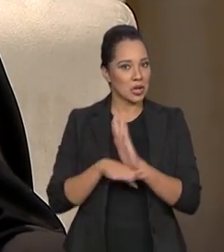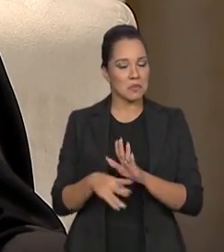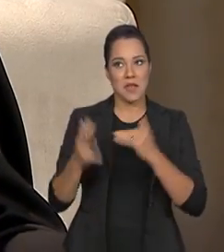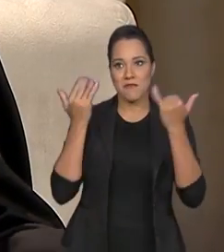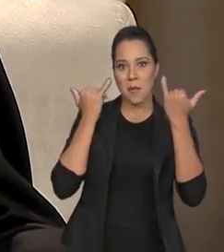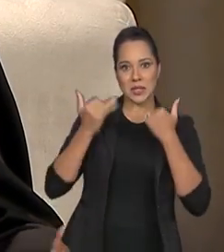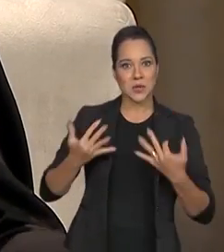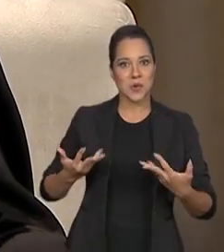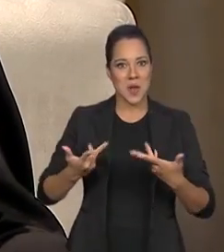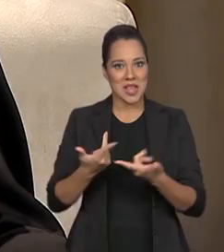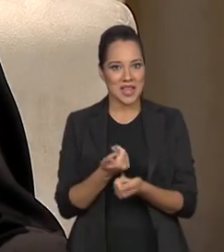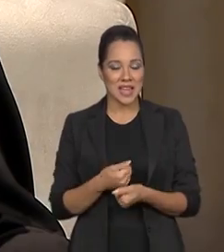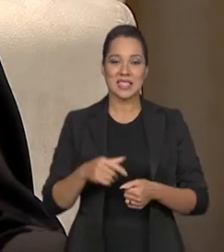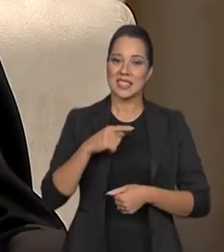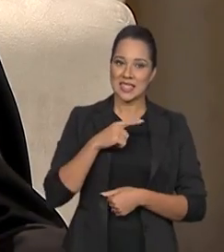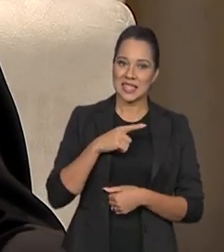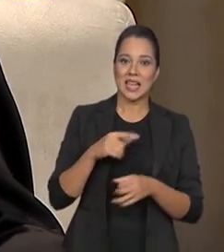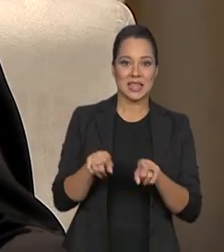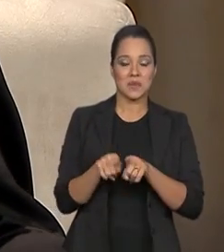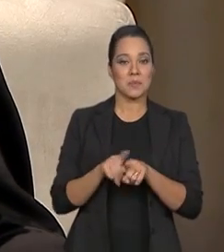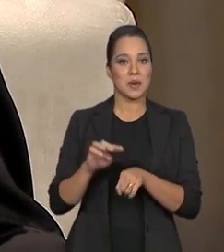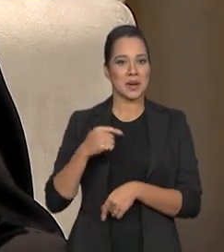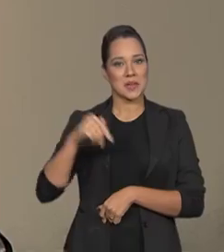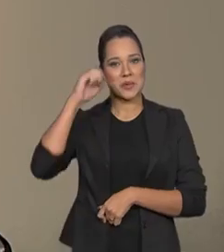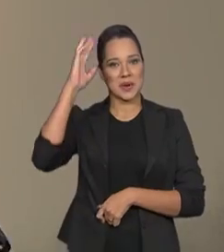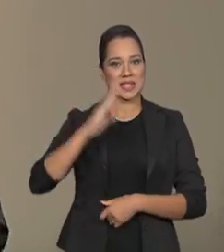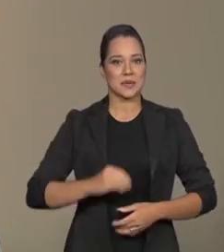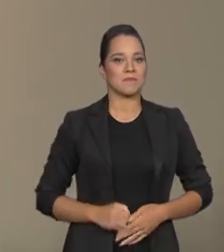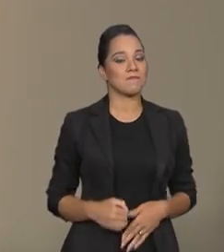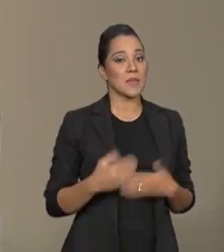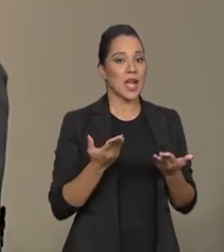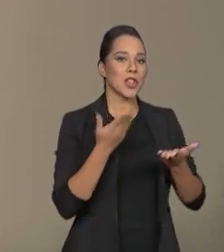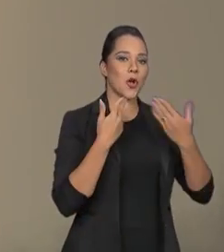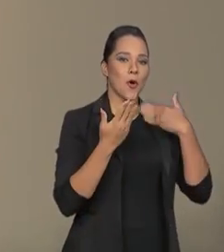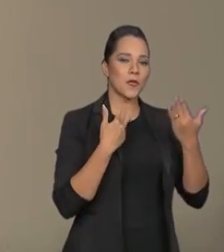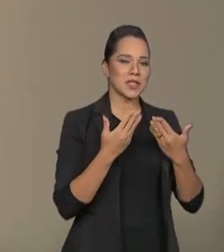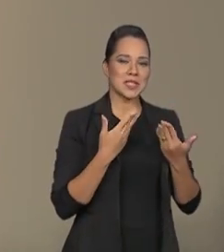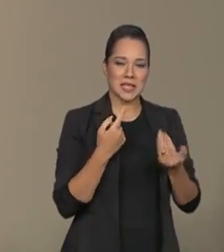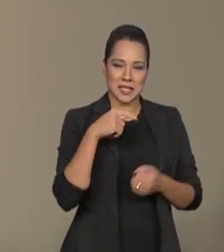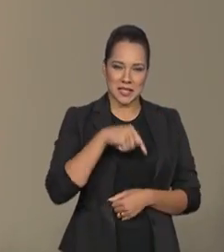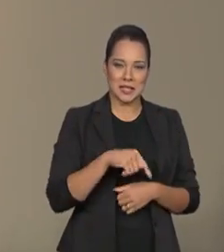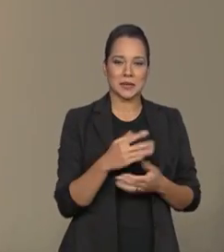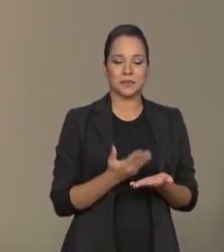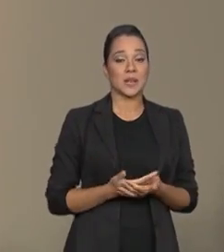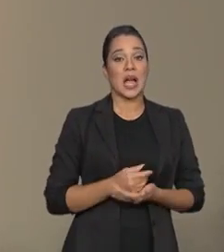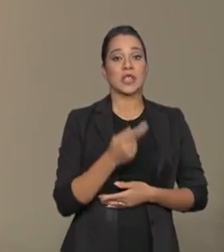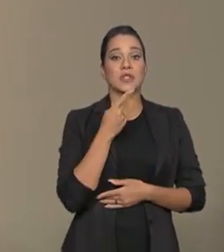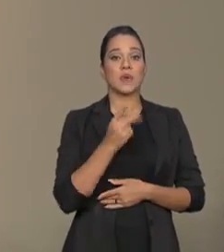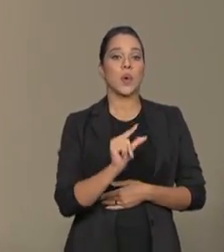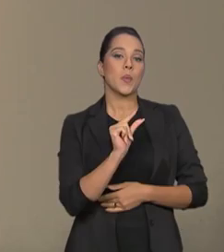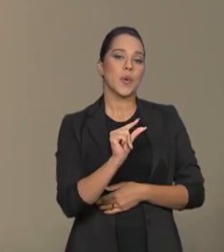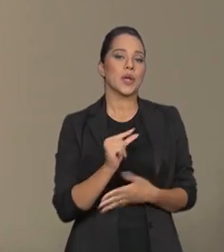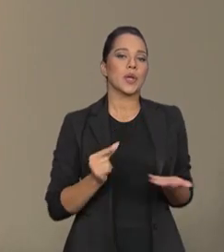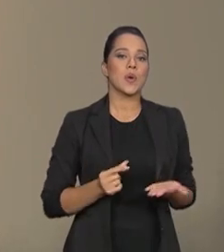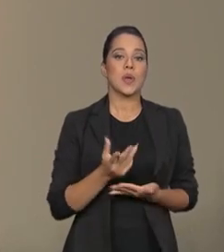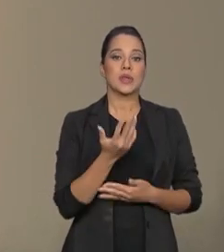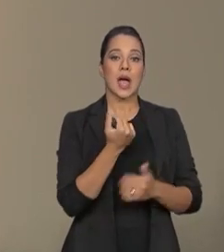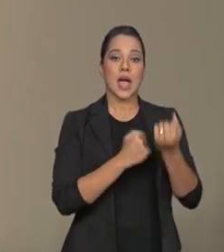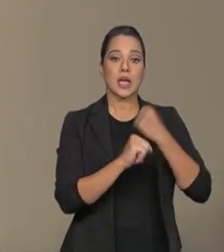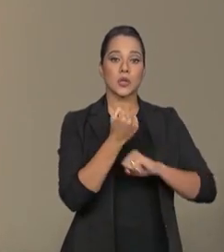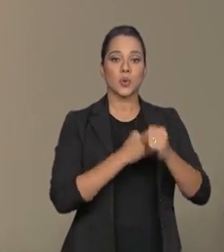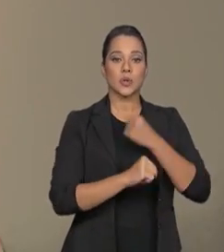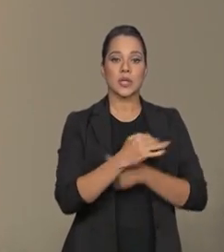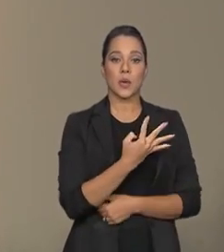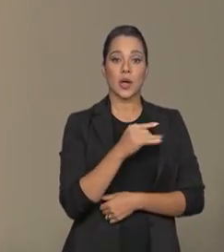tanto informação de qualidade traz para os nossos brasileiros dialogando aqui com abertura do nosso programa a gente falou um pouquinho da indústria